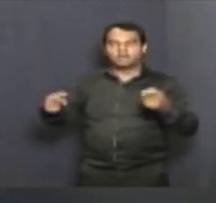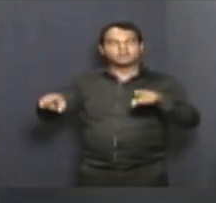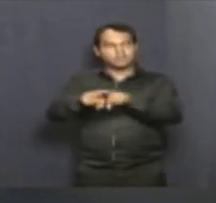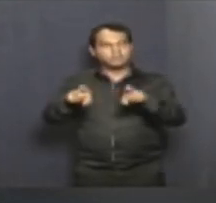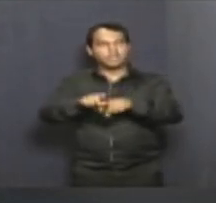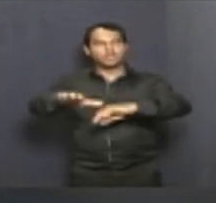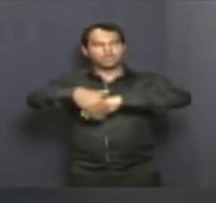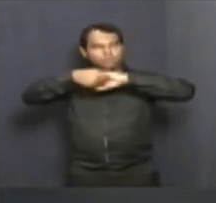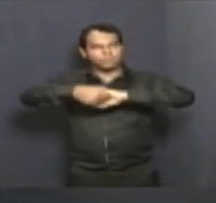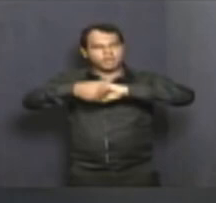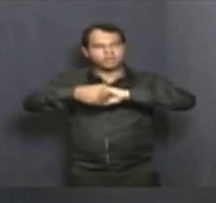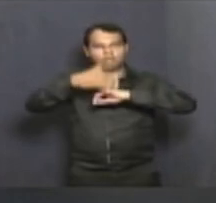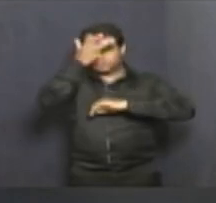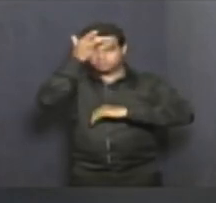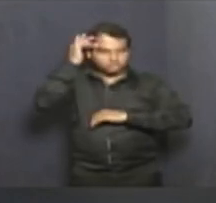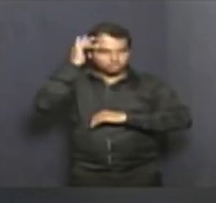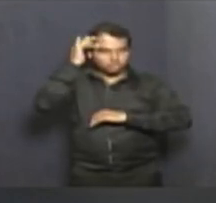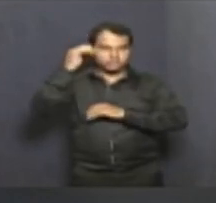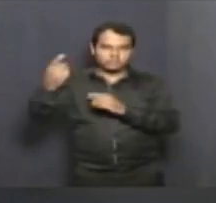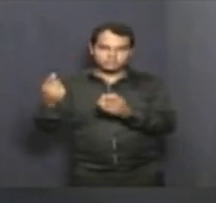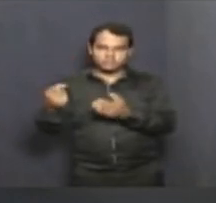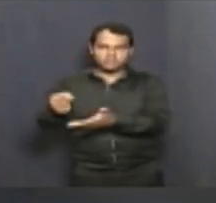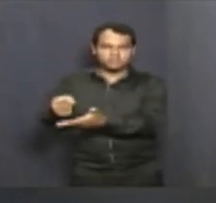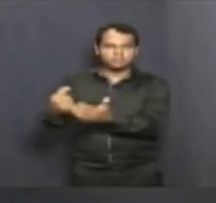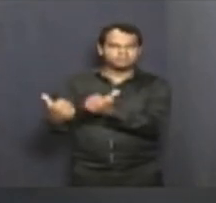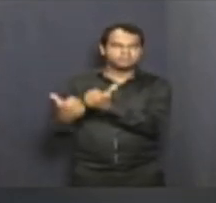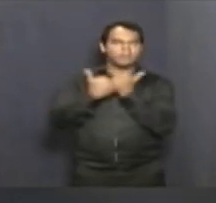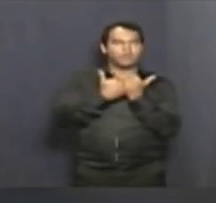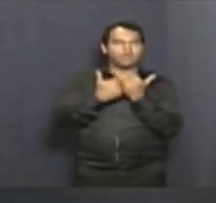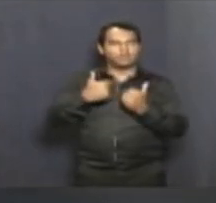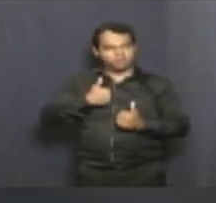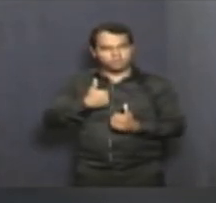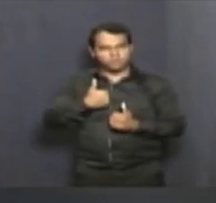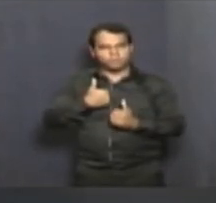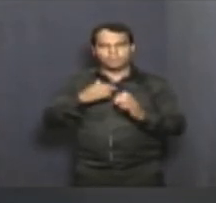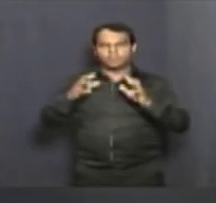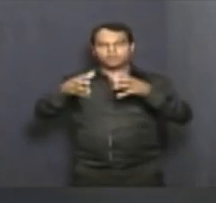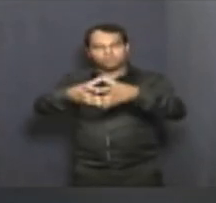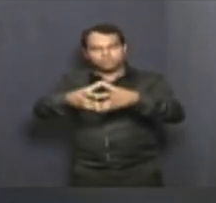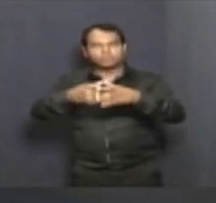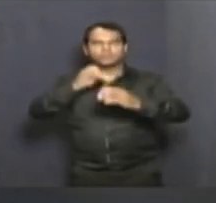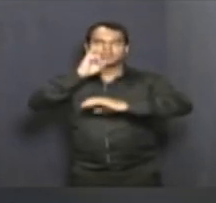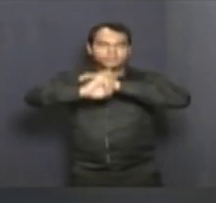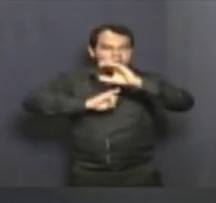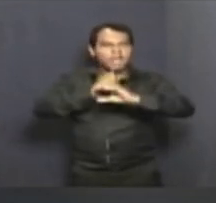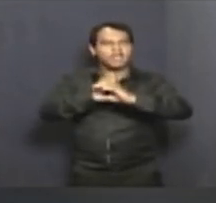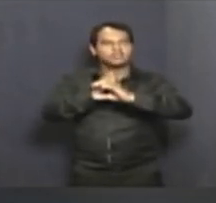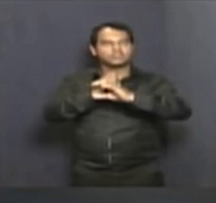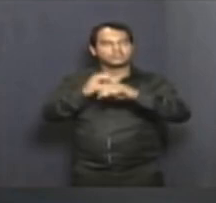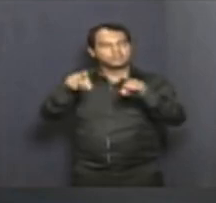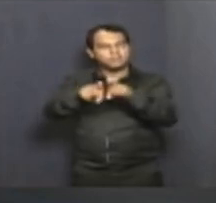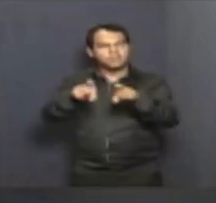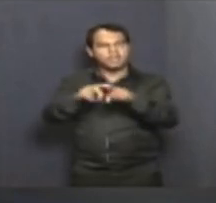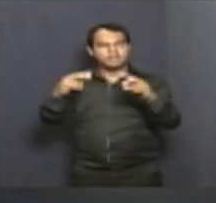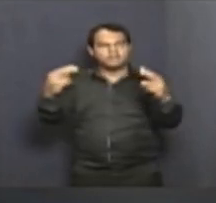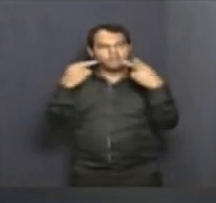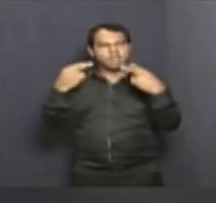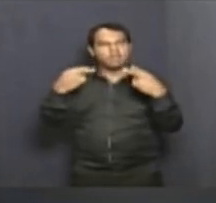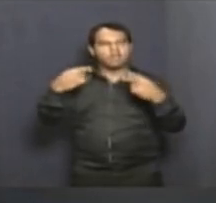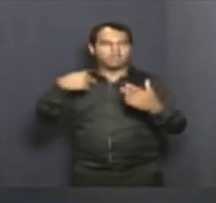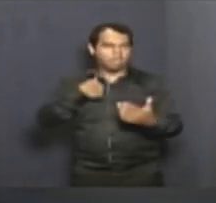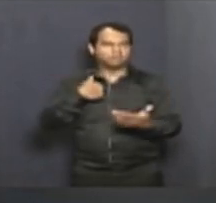a todos que nos acompanham há há há o pessoal da internet que com certeza está atento nos